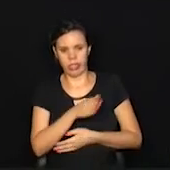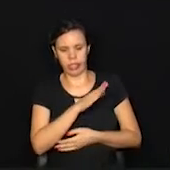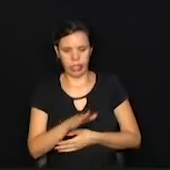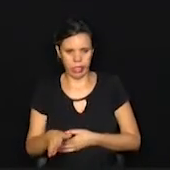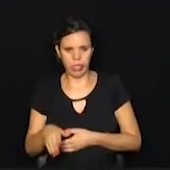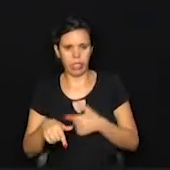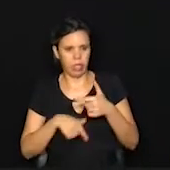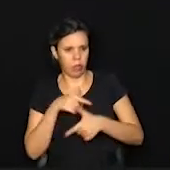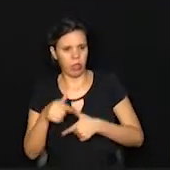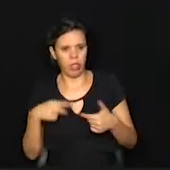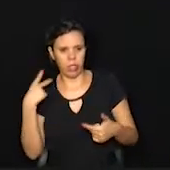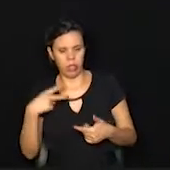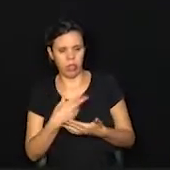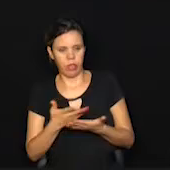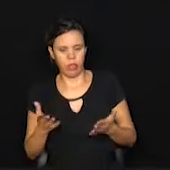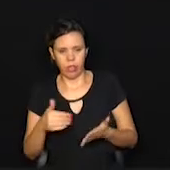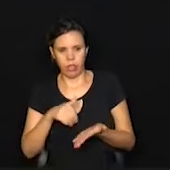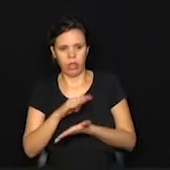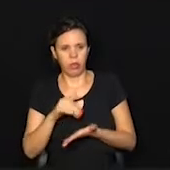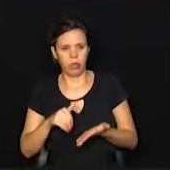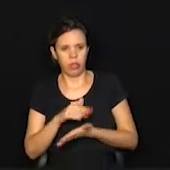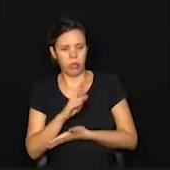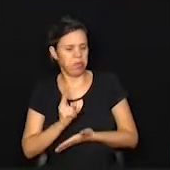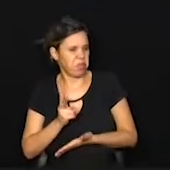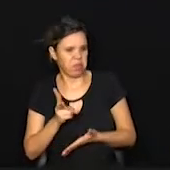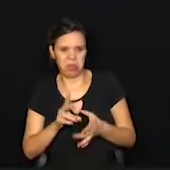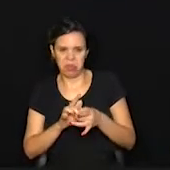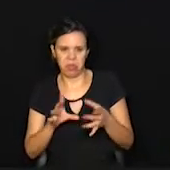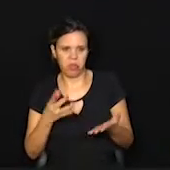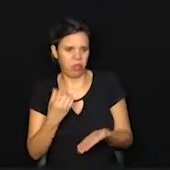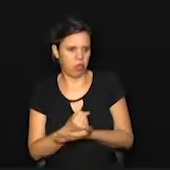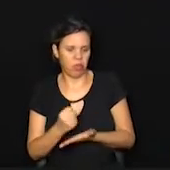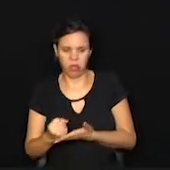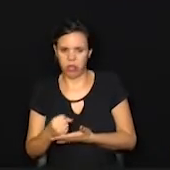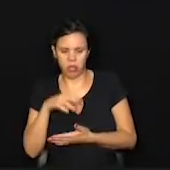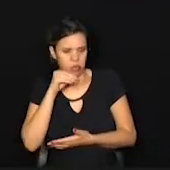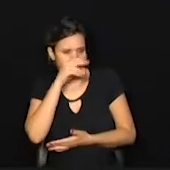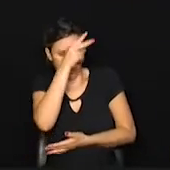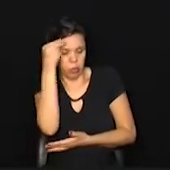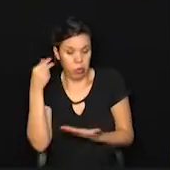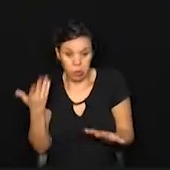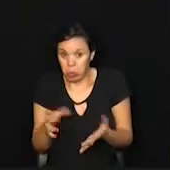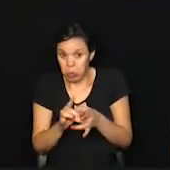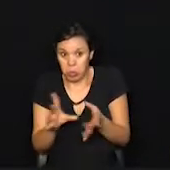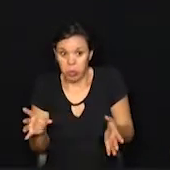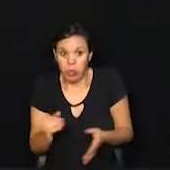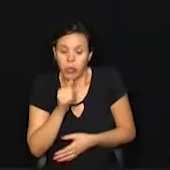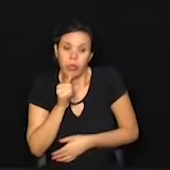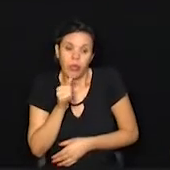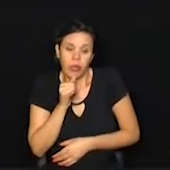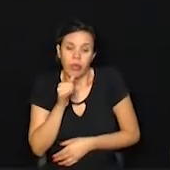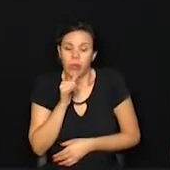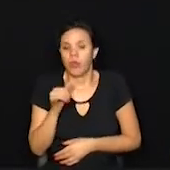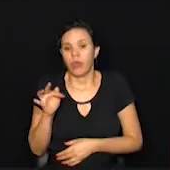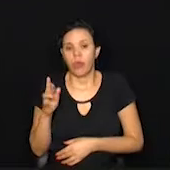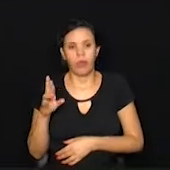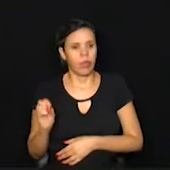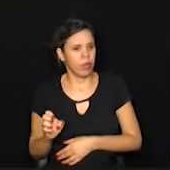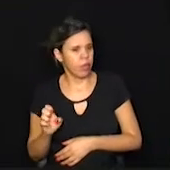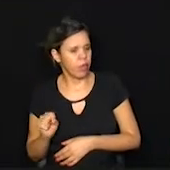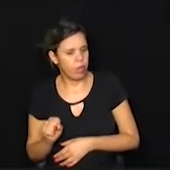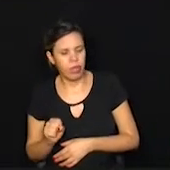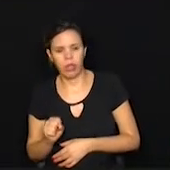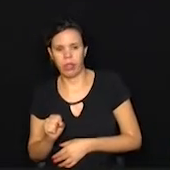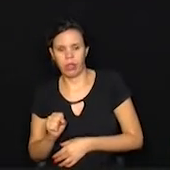políticos demitiu aposentar compulsoriamente servidores públicos aí por exemplo florestan Fernandes foi um dos que